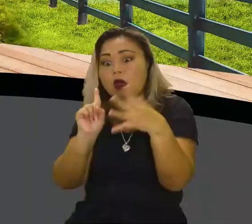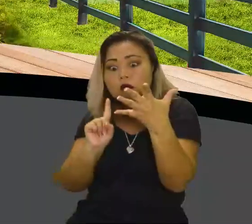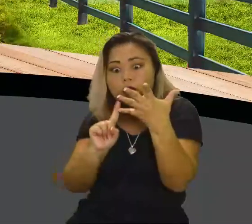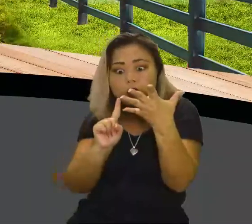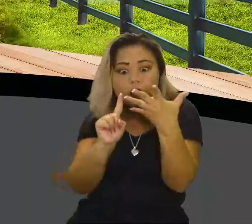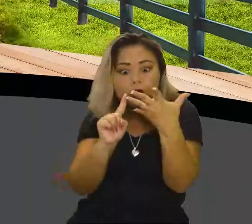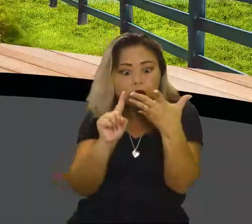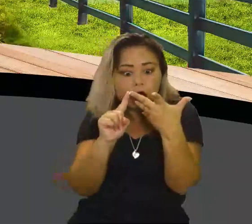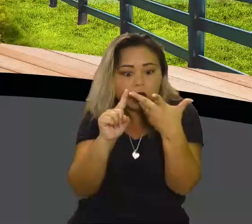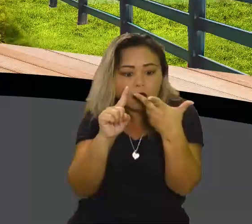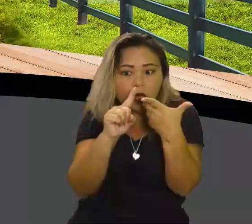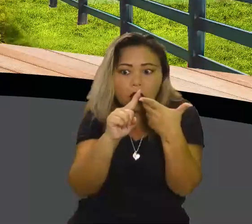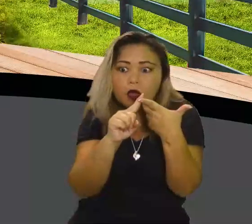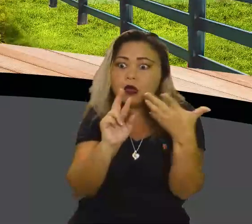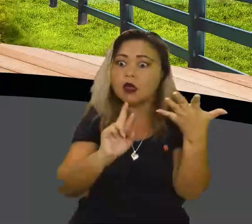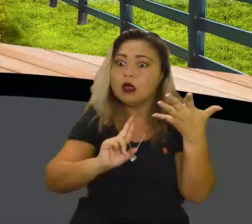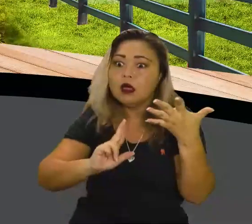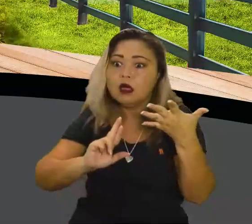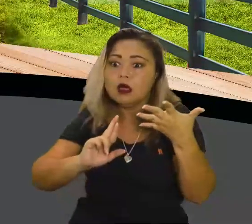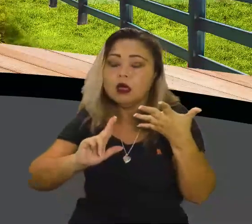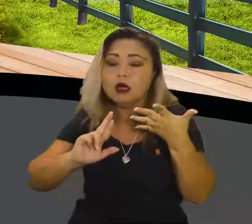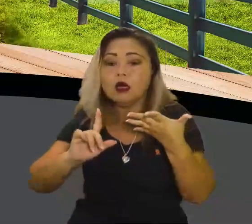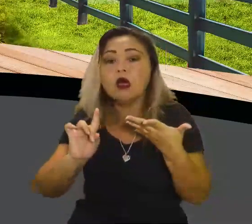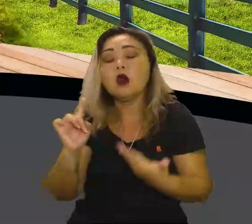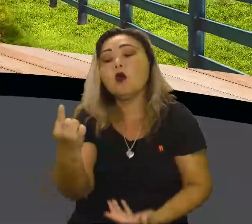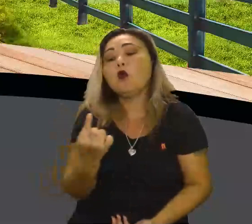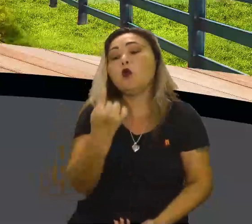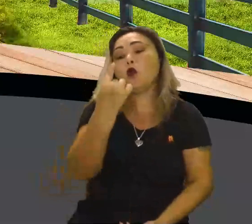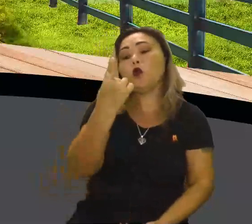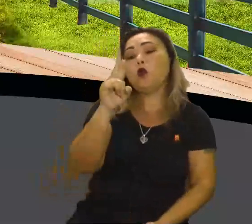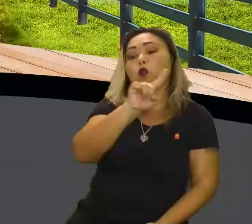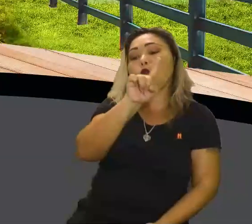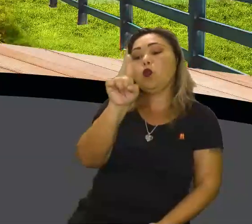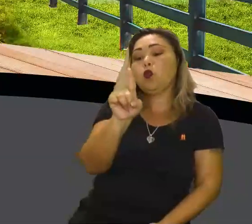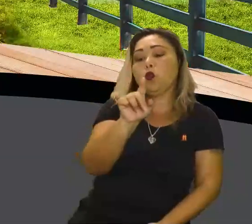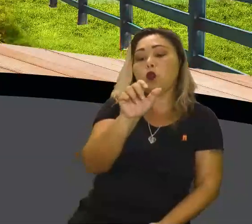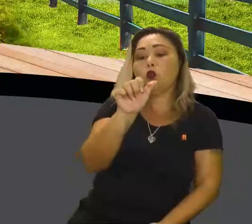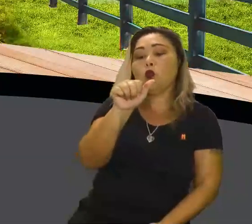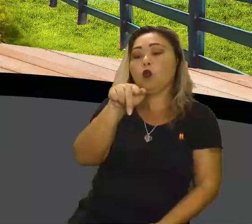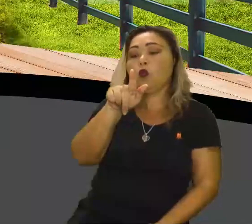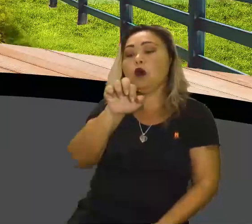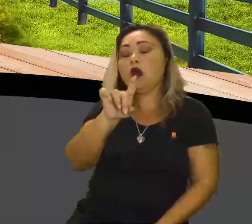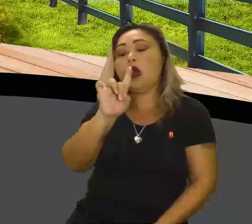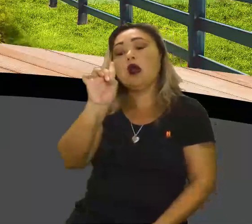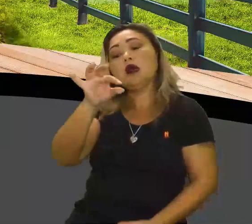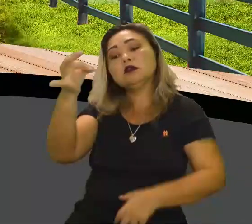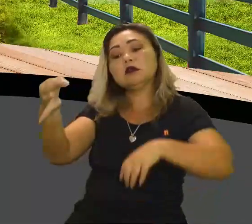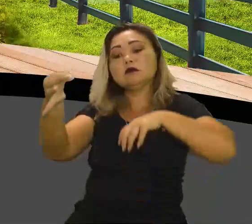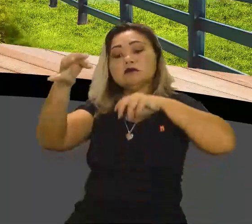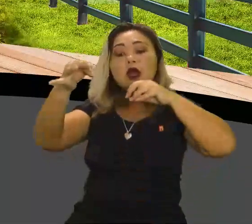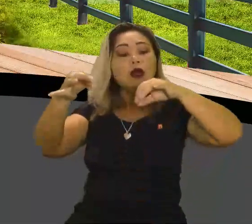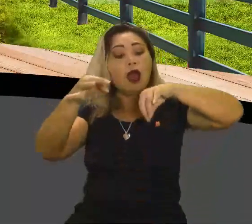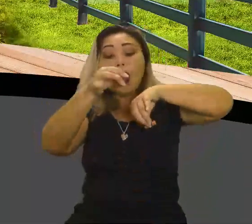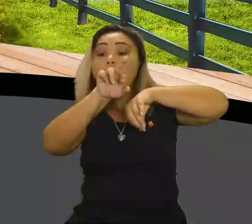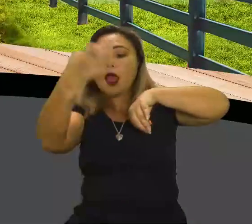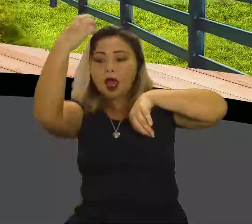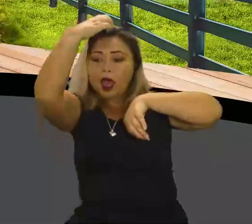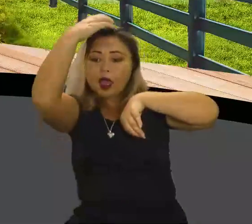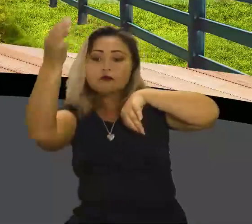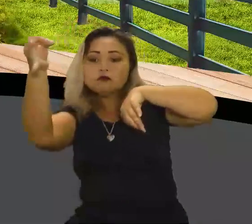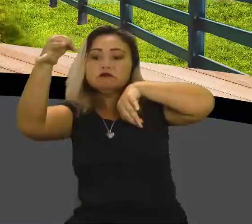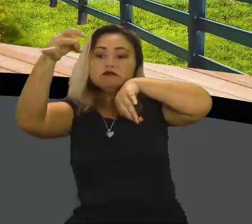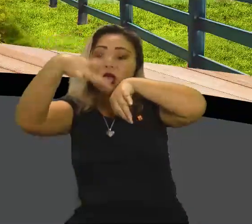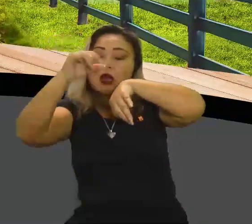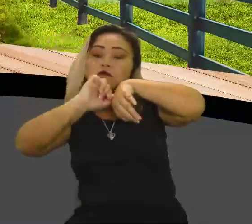gente vê estrutura por estrutura. A única coisa que o zangão faz dentro de uma colmeia é a fecundação da rainha. Se ela já for